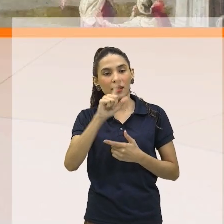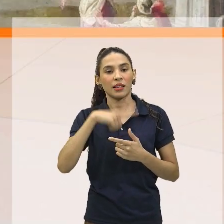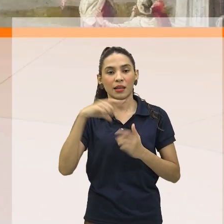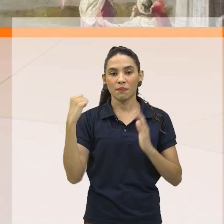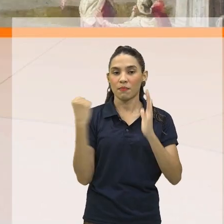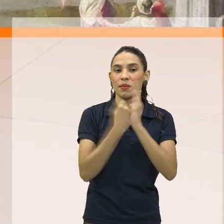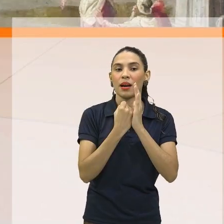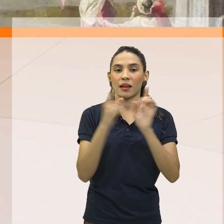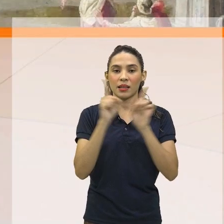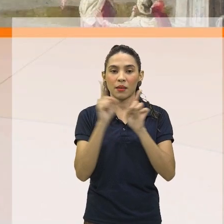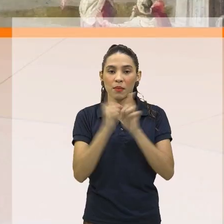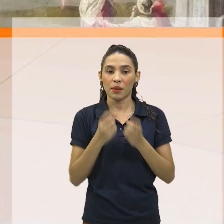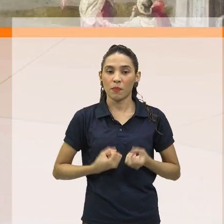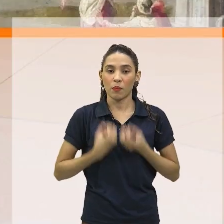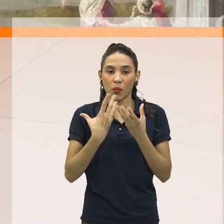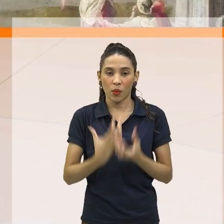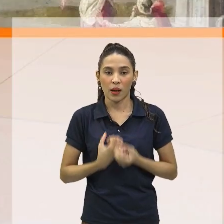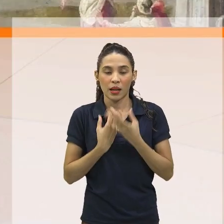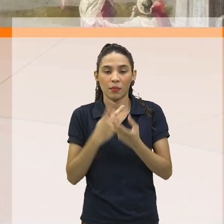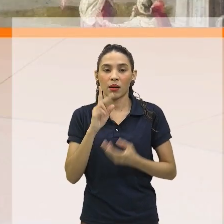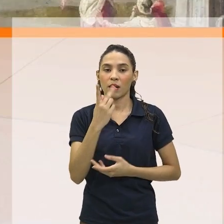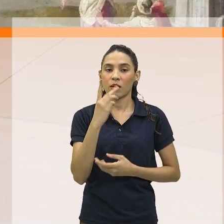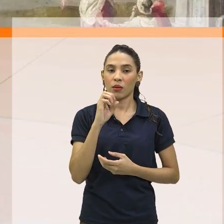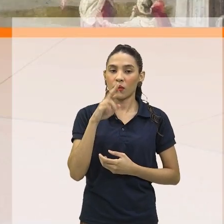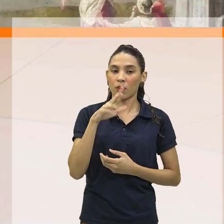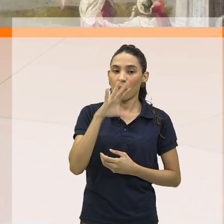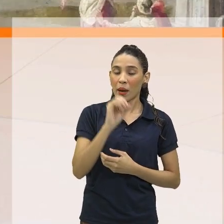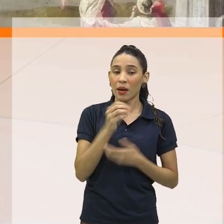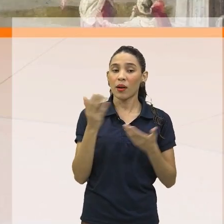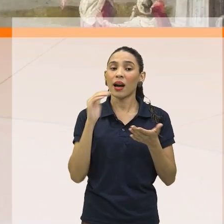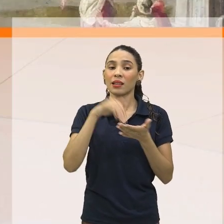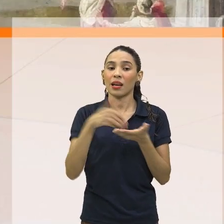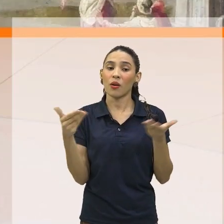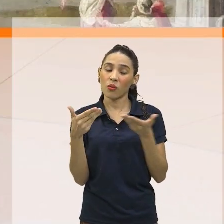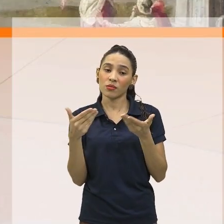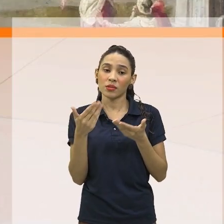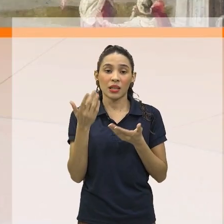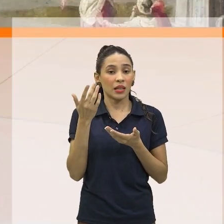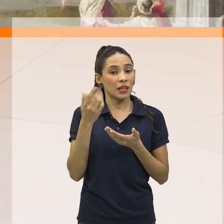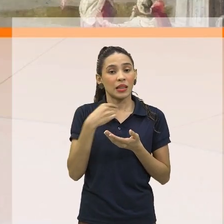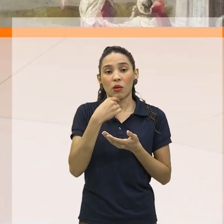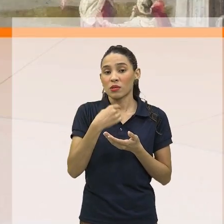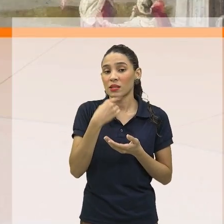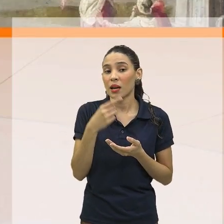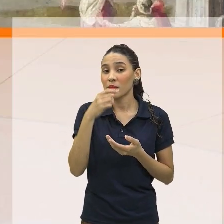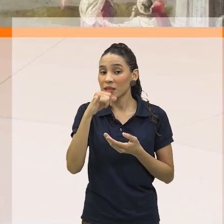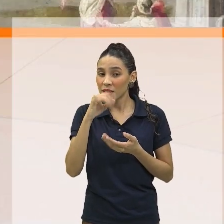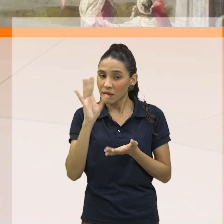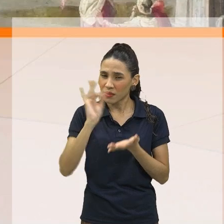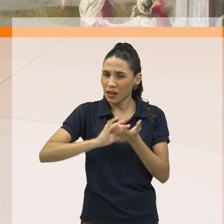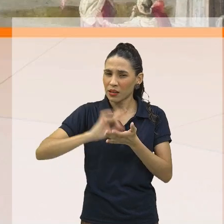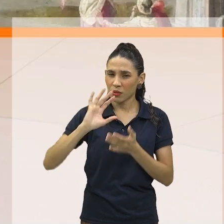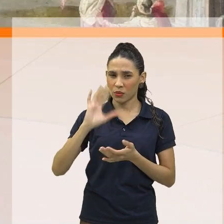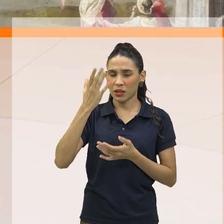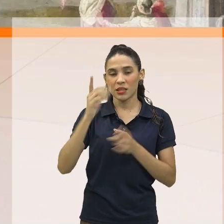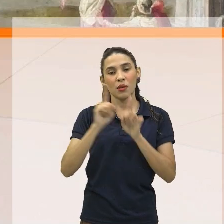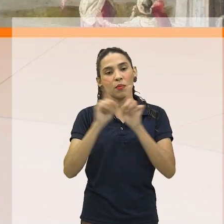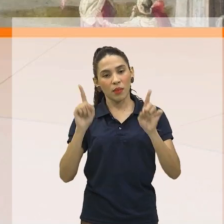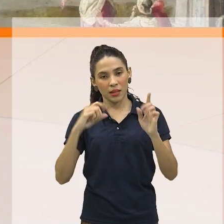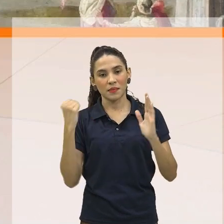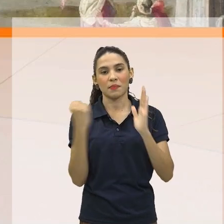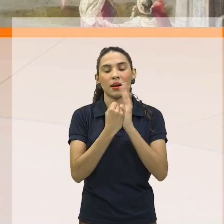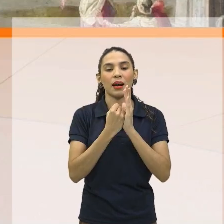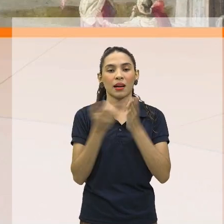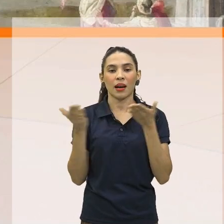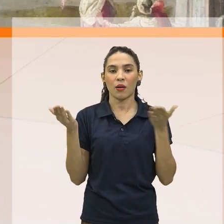nos poemas de Homero. Até os dias atuais não se sabe de fato se ela ocorreu, mas ela marca um